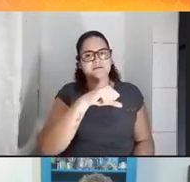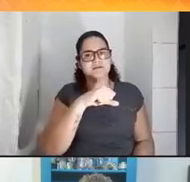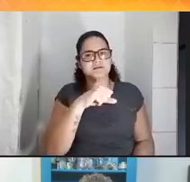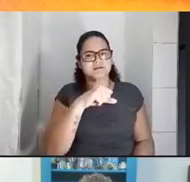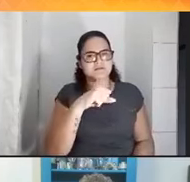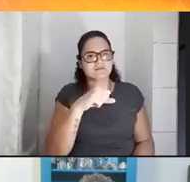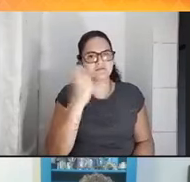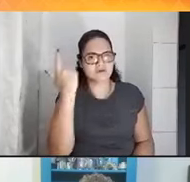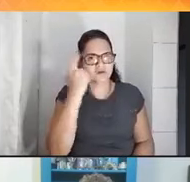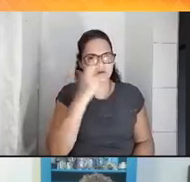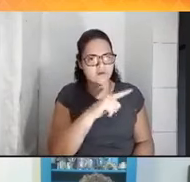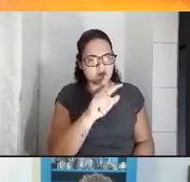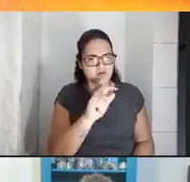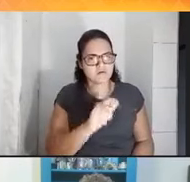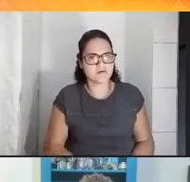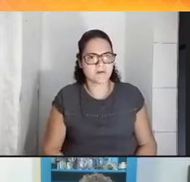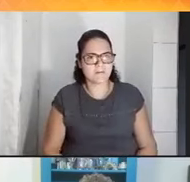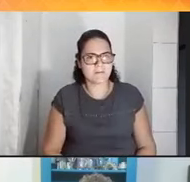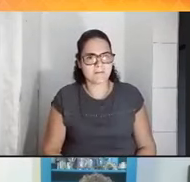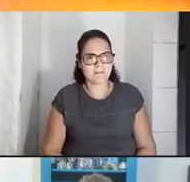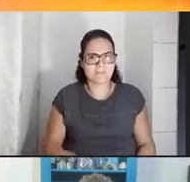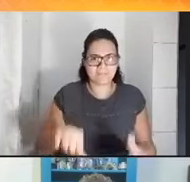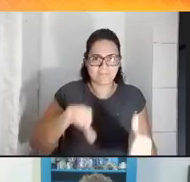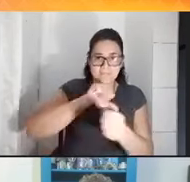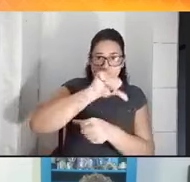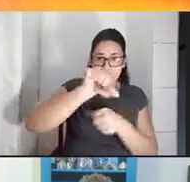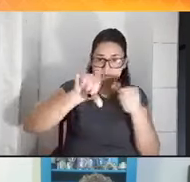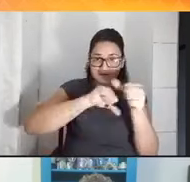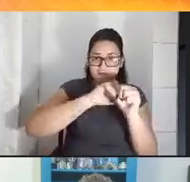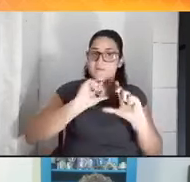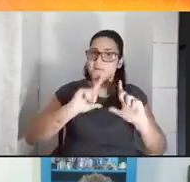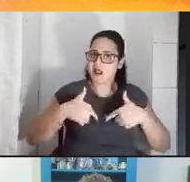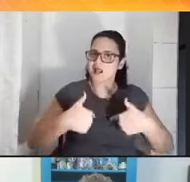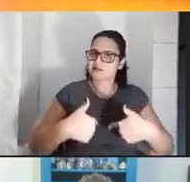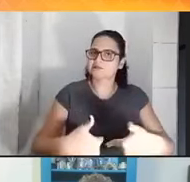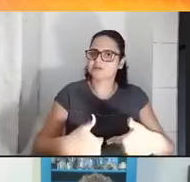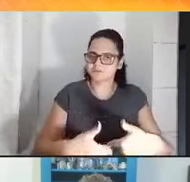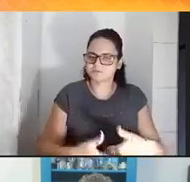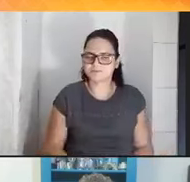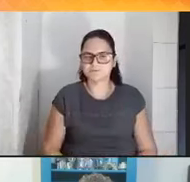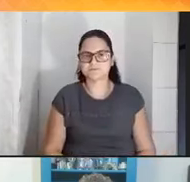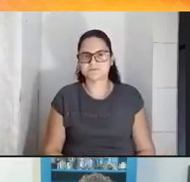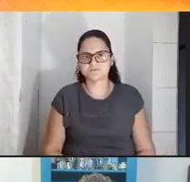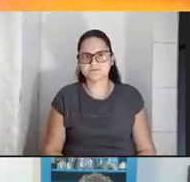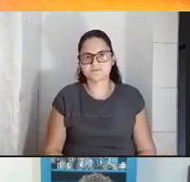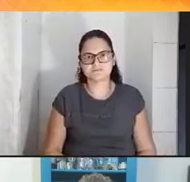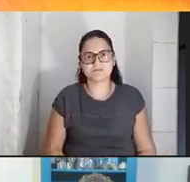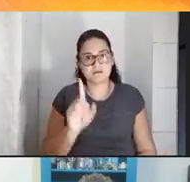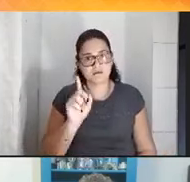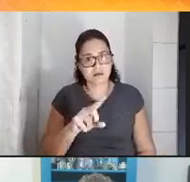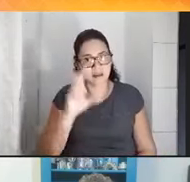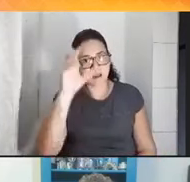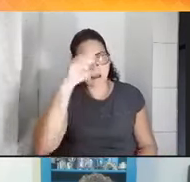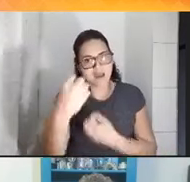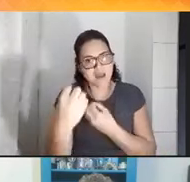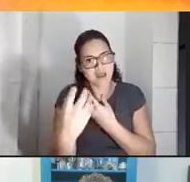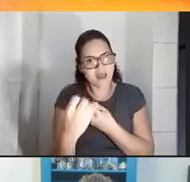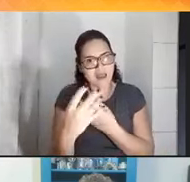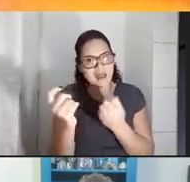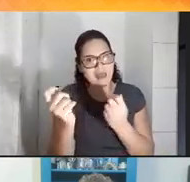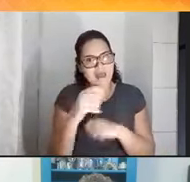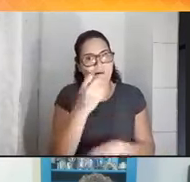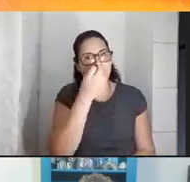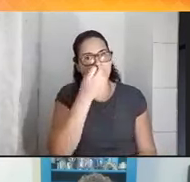transformar isso em ação, né? É mais um aprendizado muito bom e eu só tenho a agradecer mesmo,